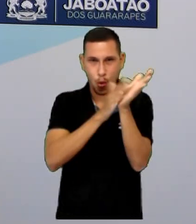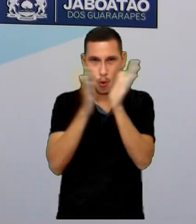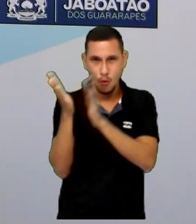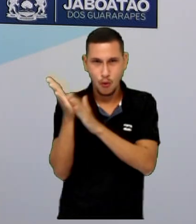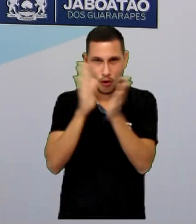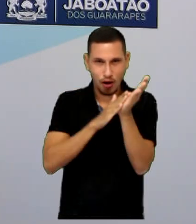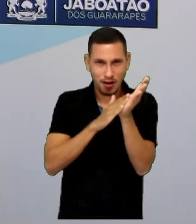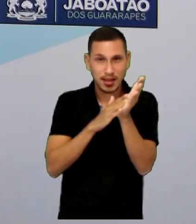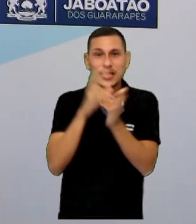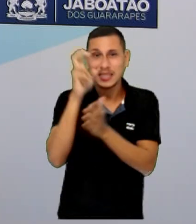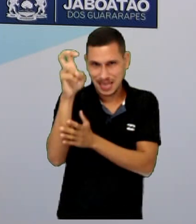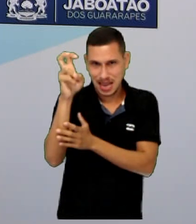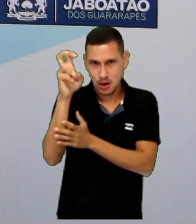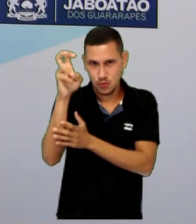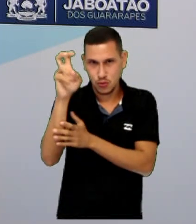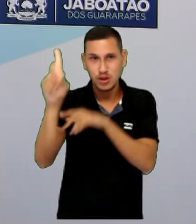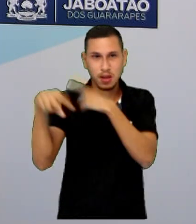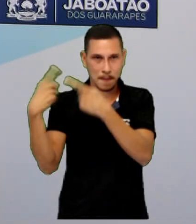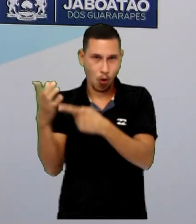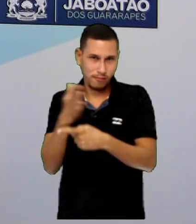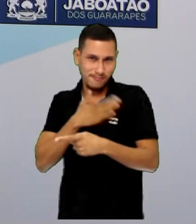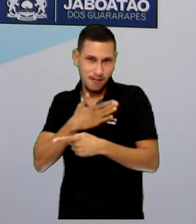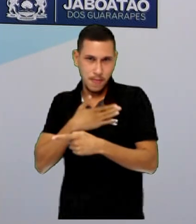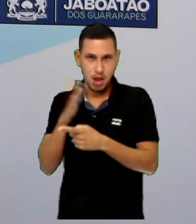1, 2, 3, 4, 5, e bater no peito, certo?